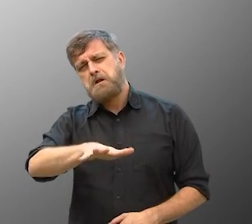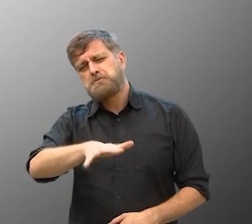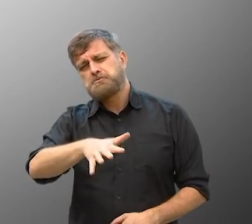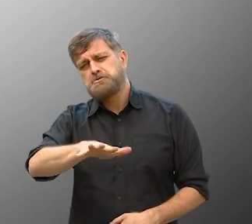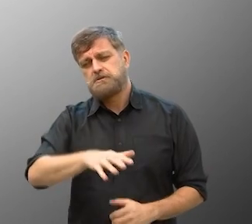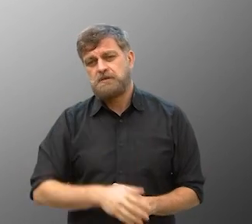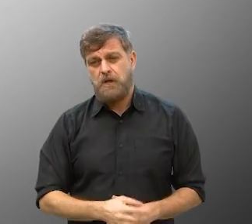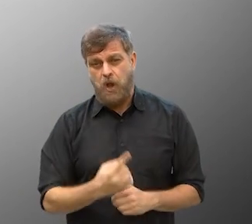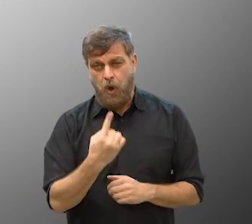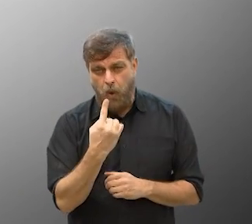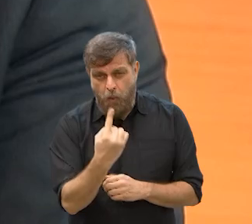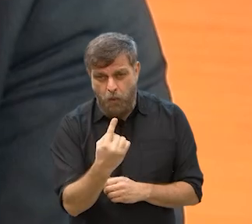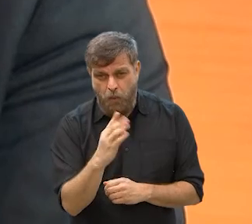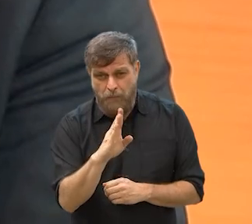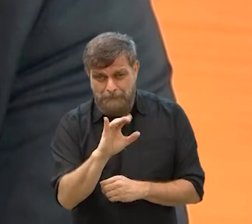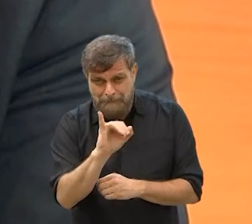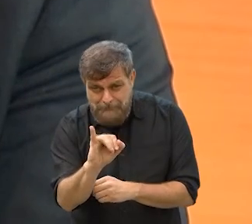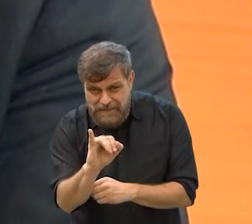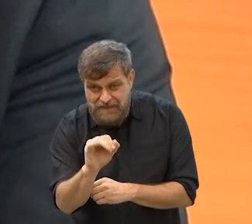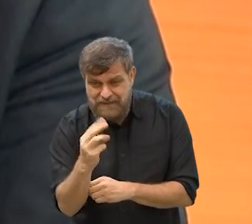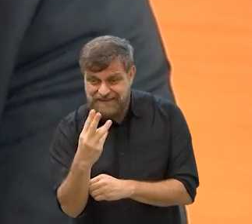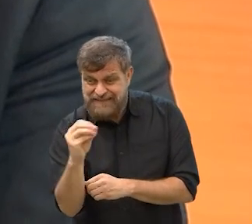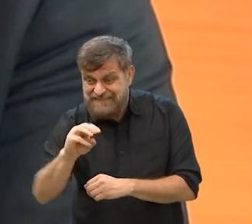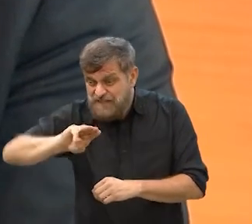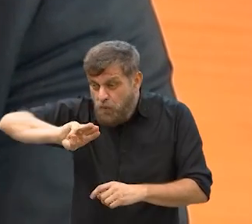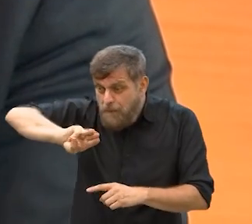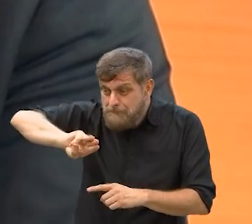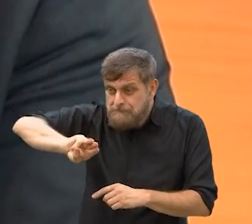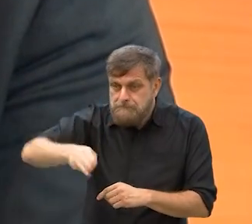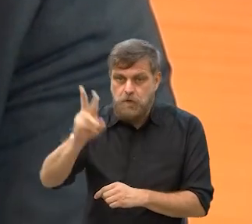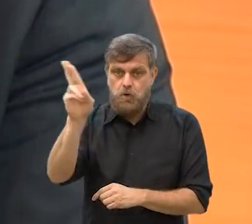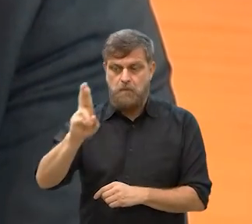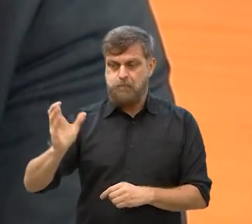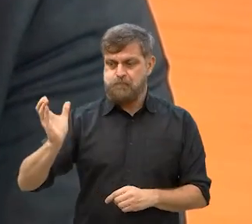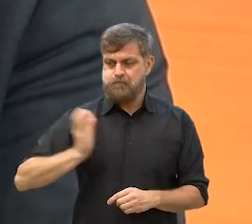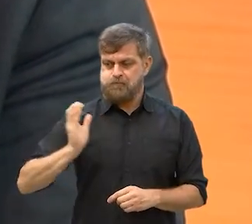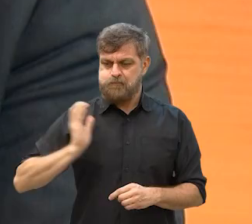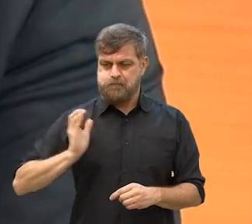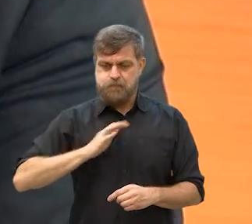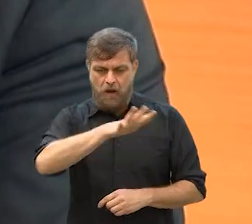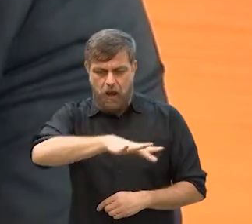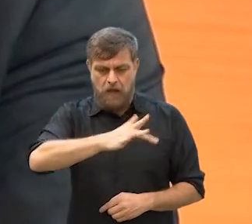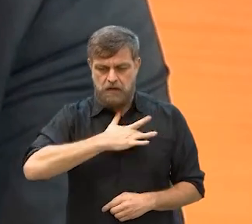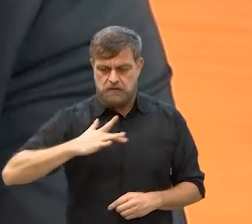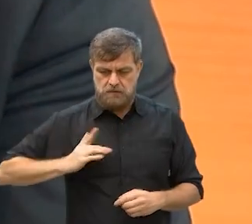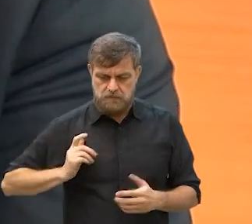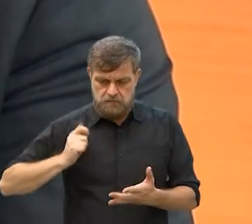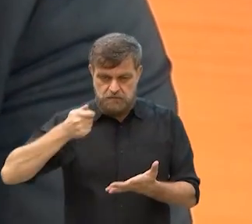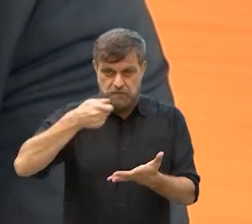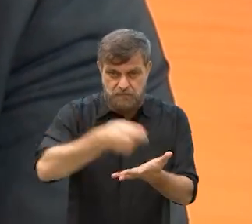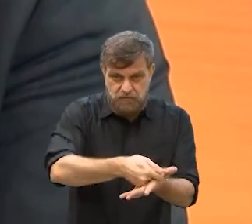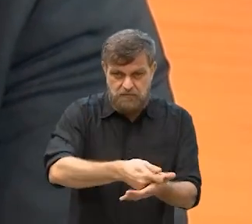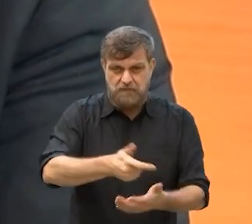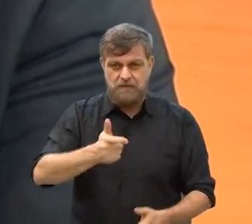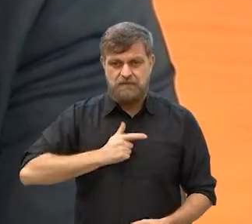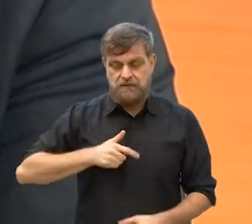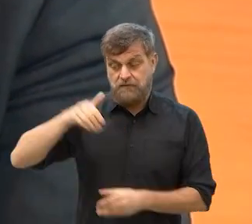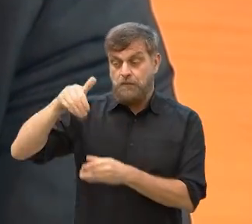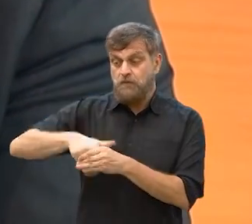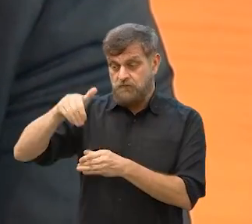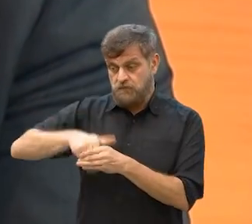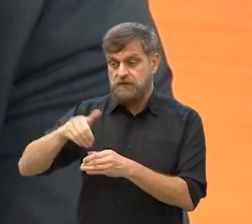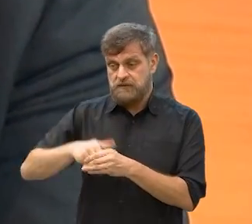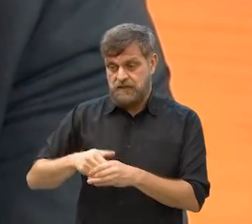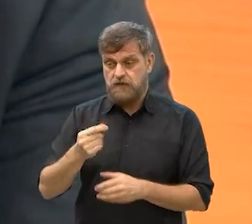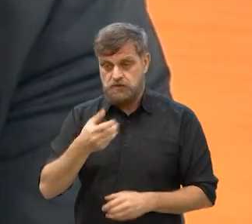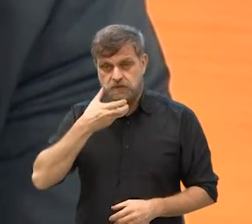1 bilhão e 300 milhões de reais para ser aprovado agora para a área da